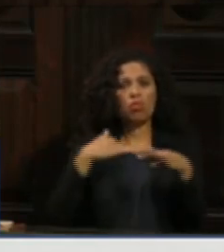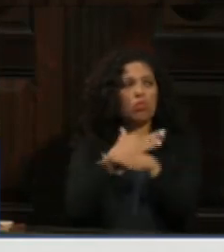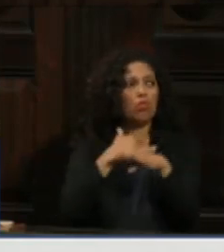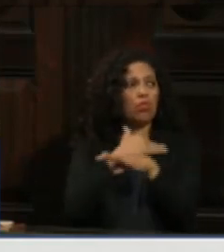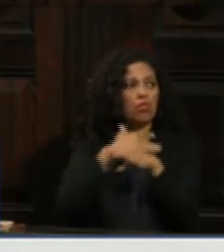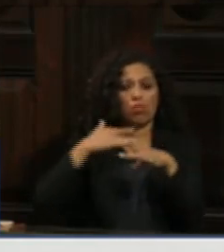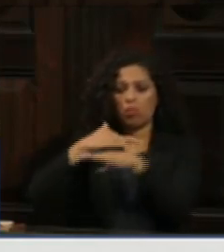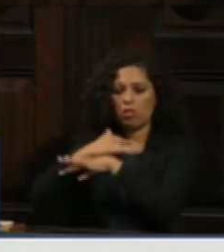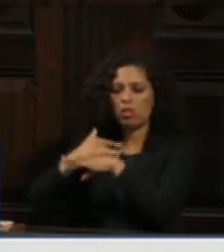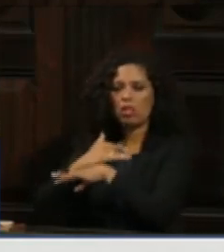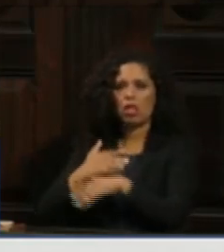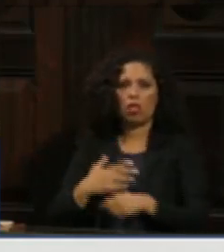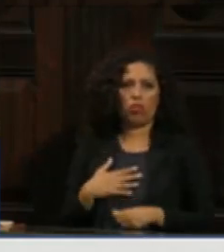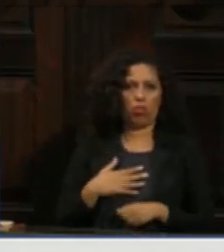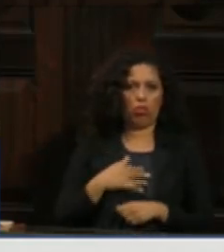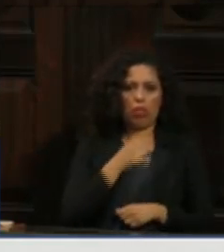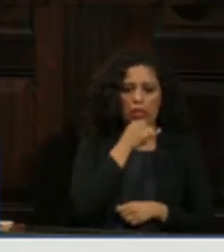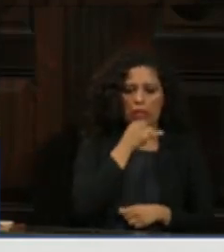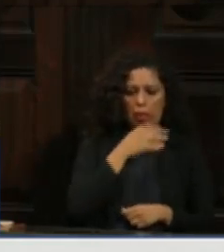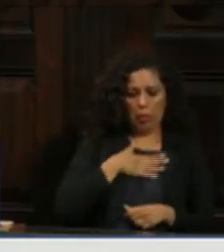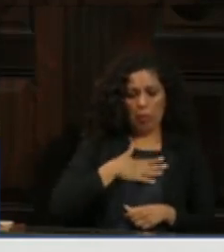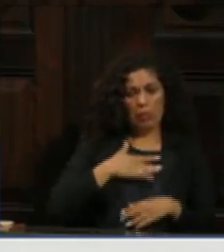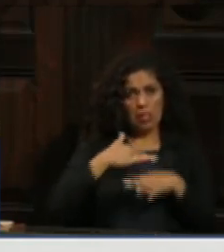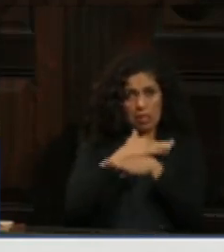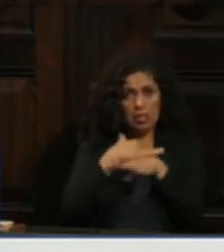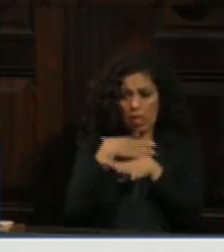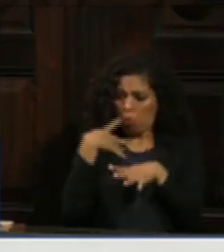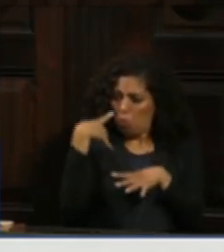Eu trago um pouco